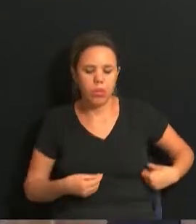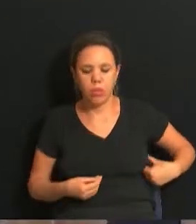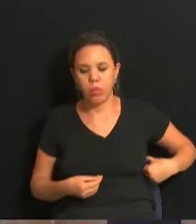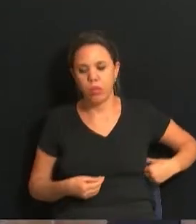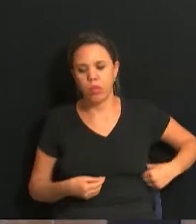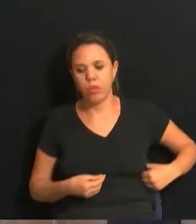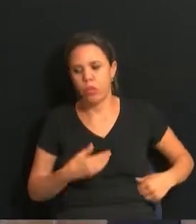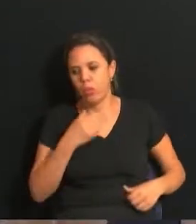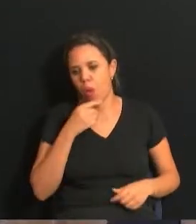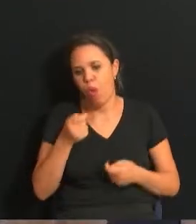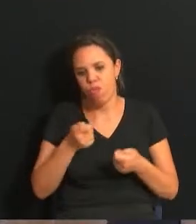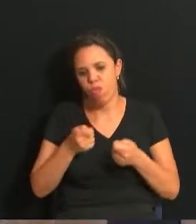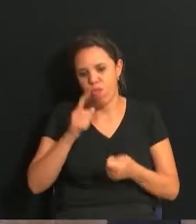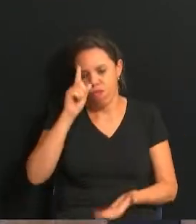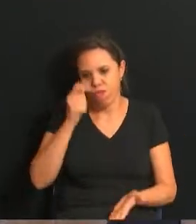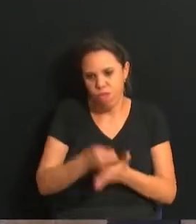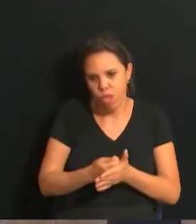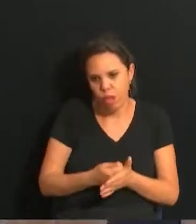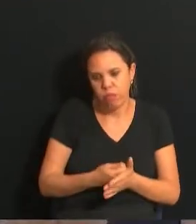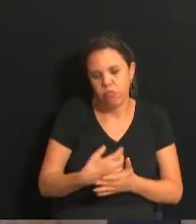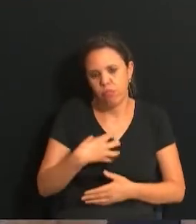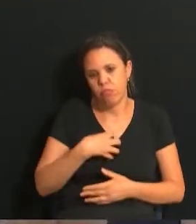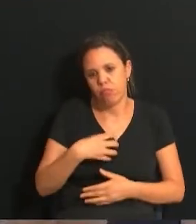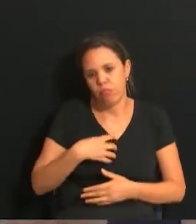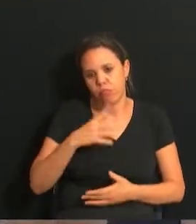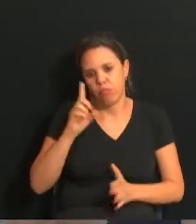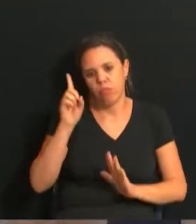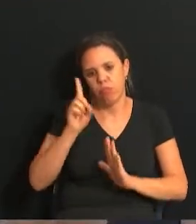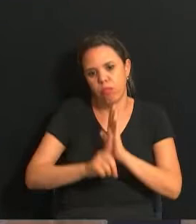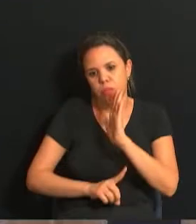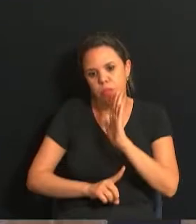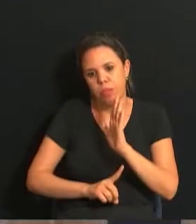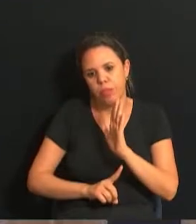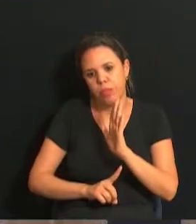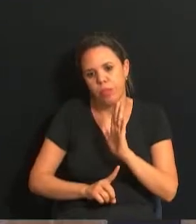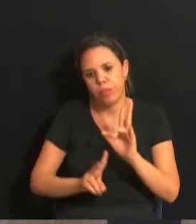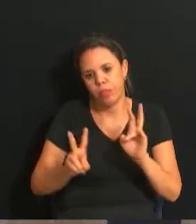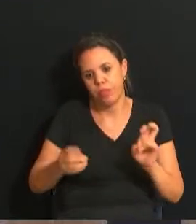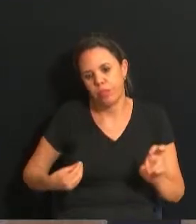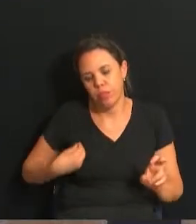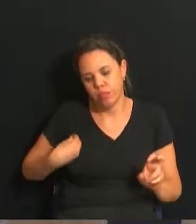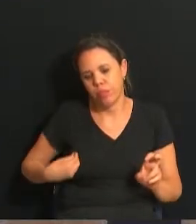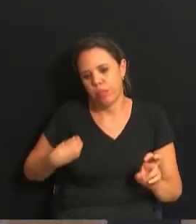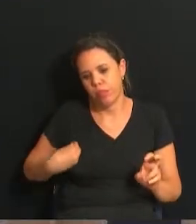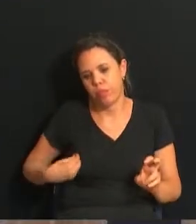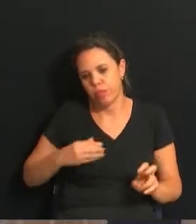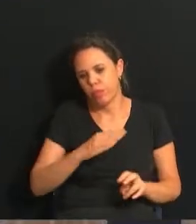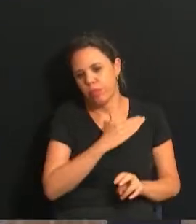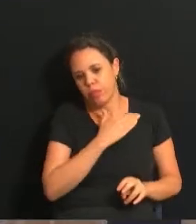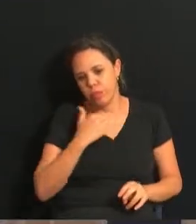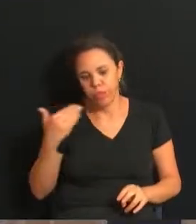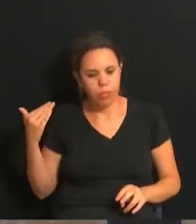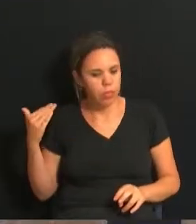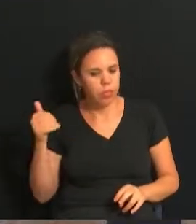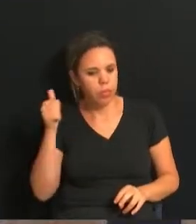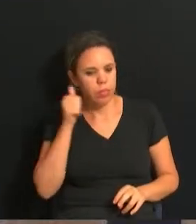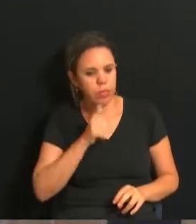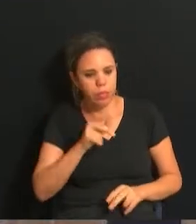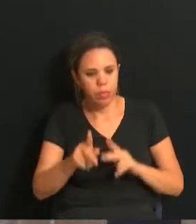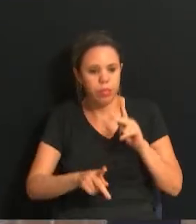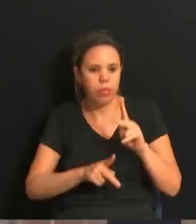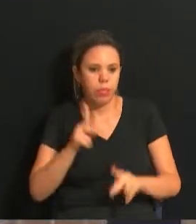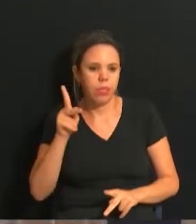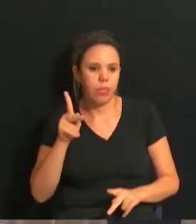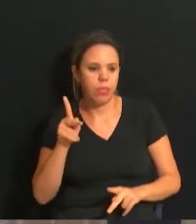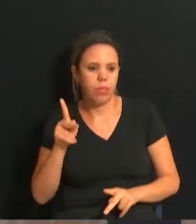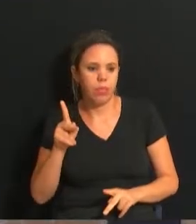posse, domínio, e acaba se sentindo no direito de decidir sobre a vida e a morte das pessoas com quem